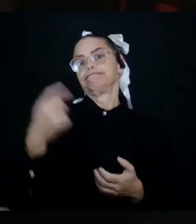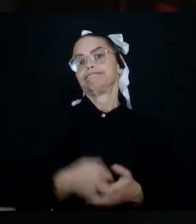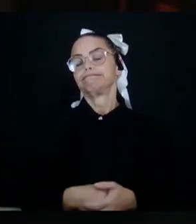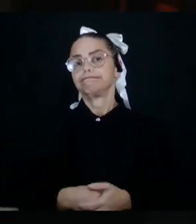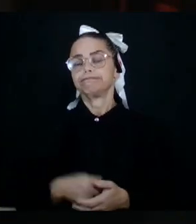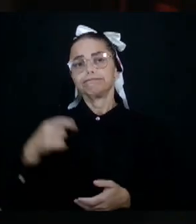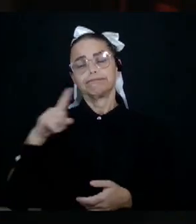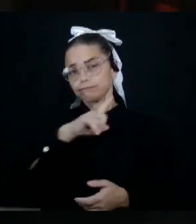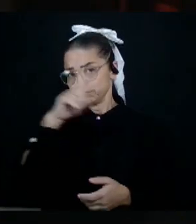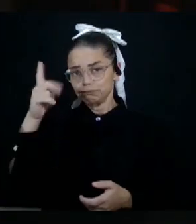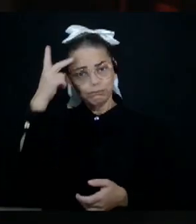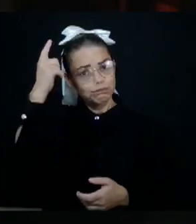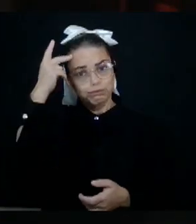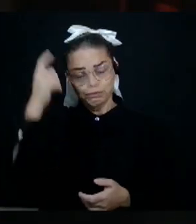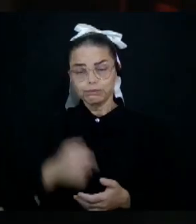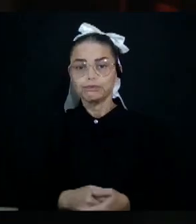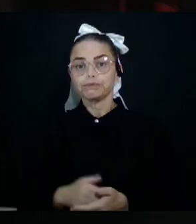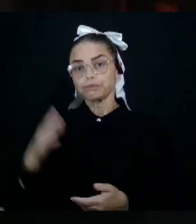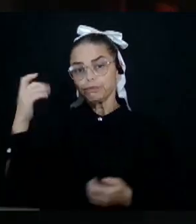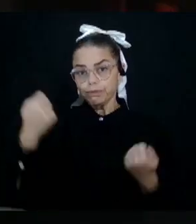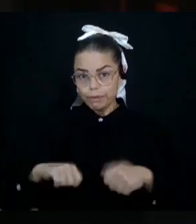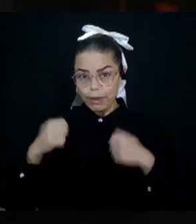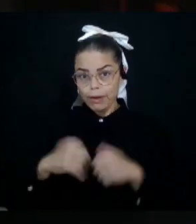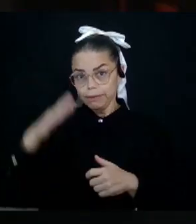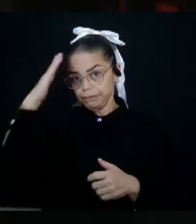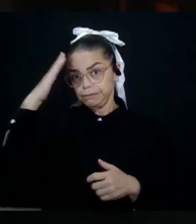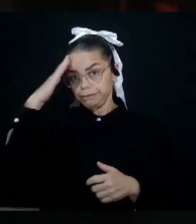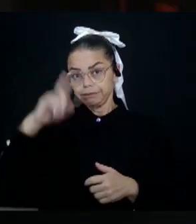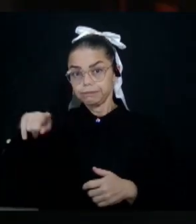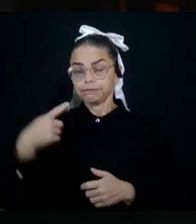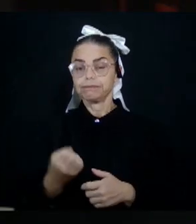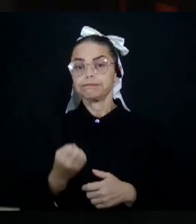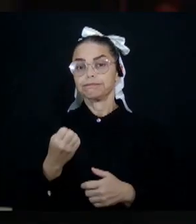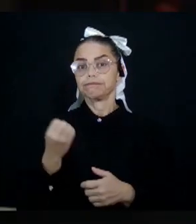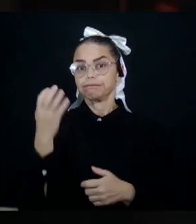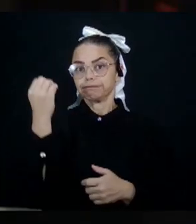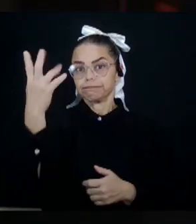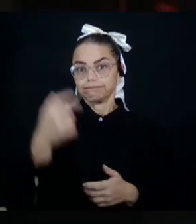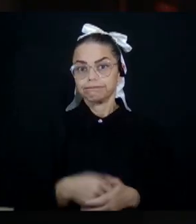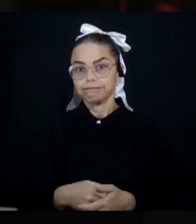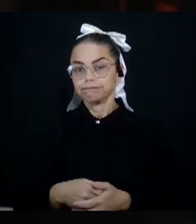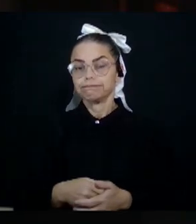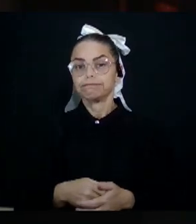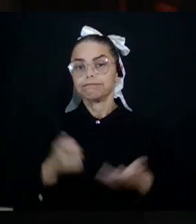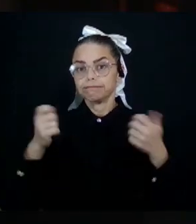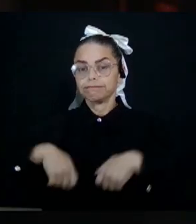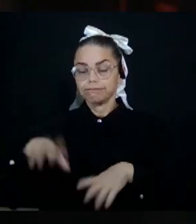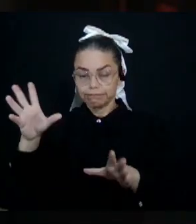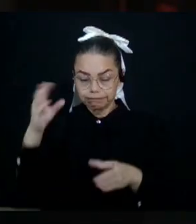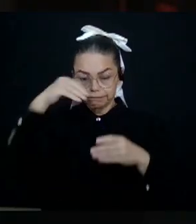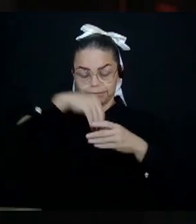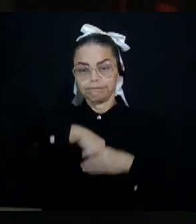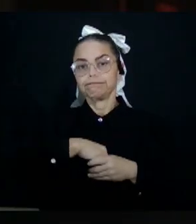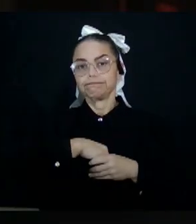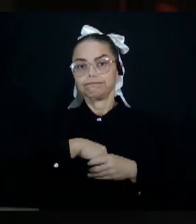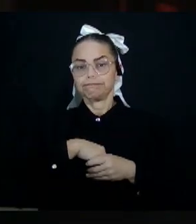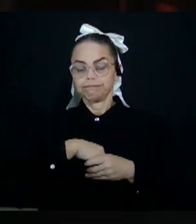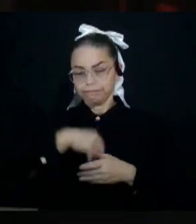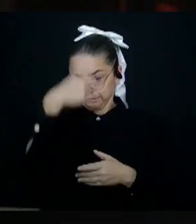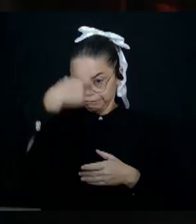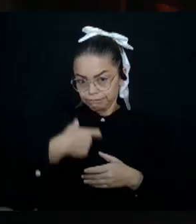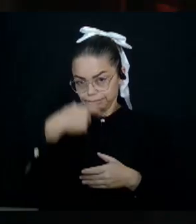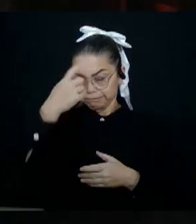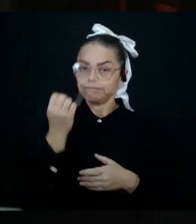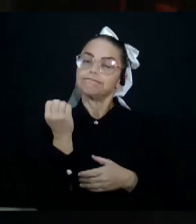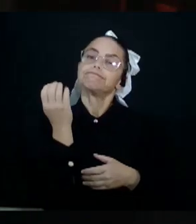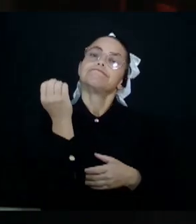Então a gente precisa entender sobre essa ressaca pós-viagem e ver o que podemos trazer desse nosso eu viajante para o nosso